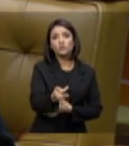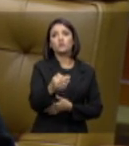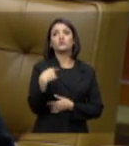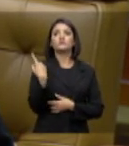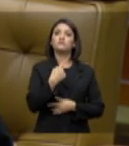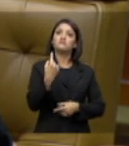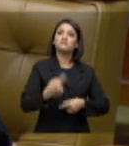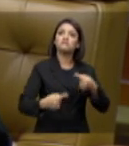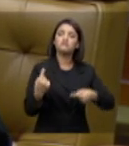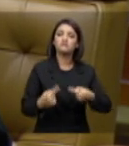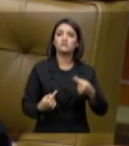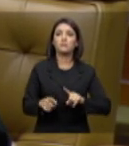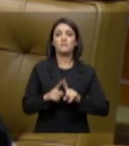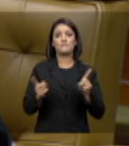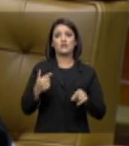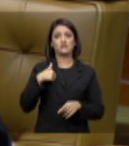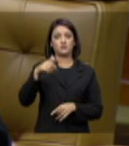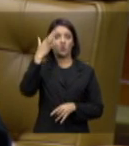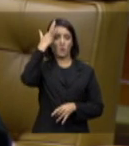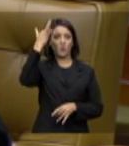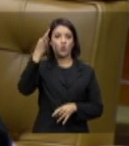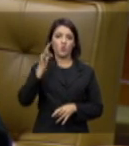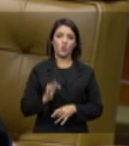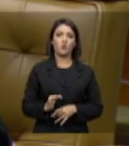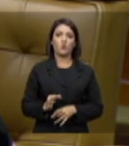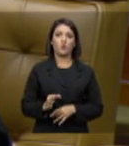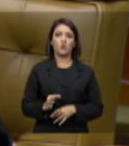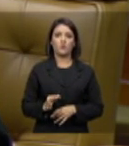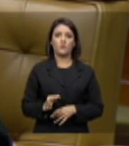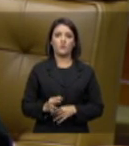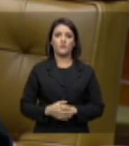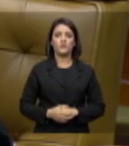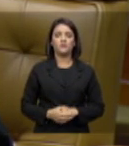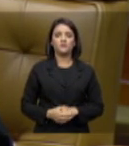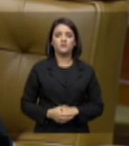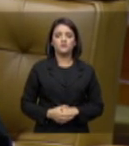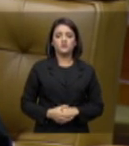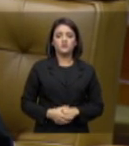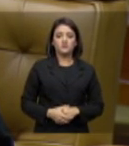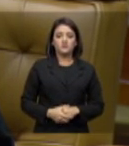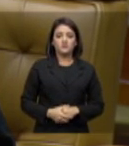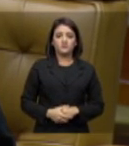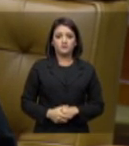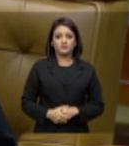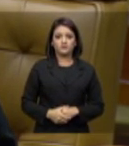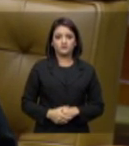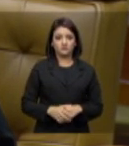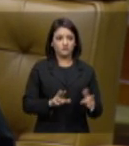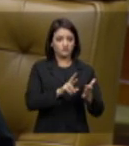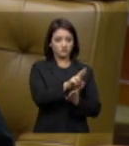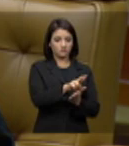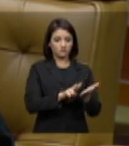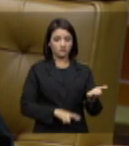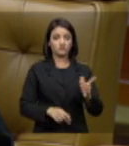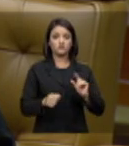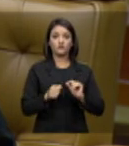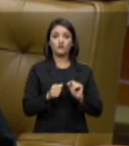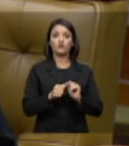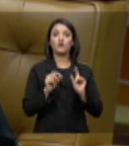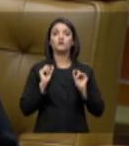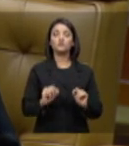ou outra linha eu compreendo que o que o eminente relator tem aceito uma